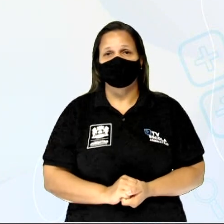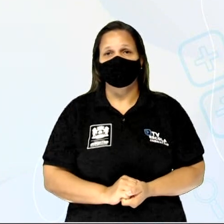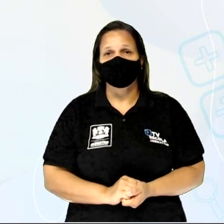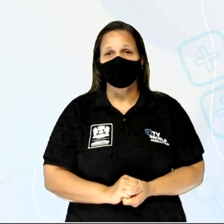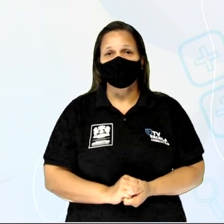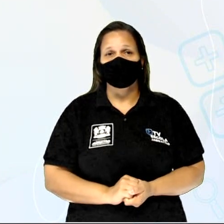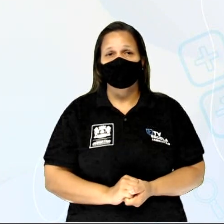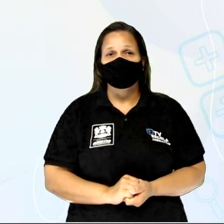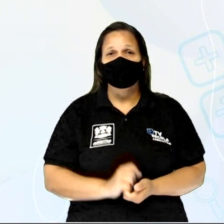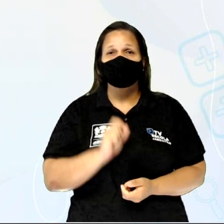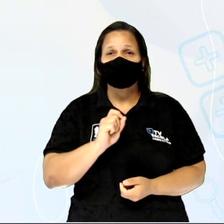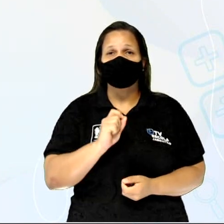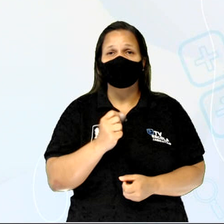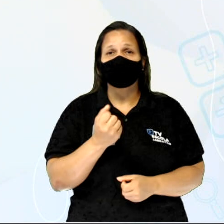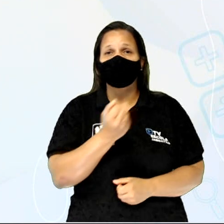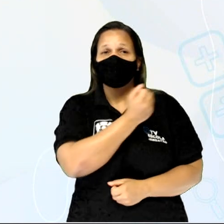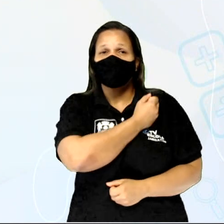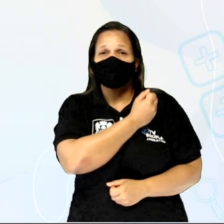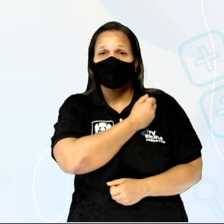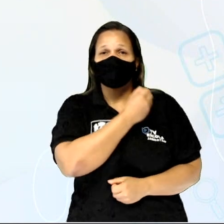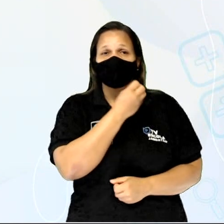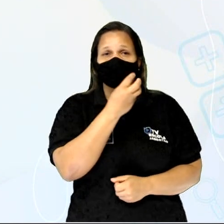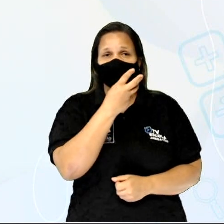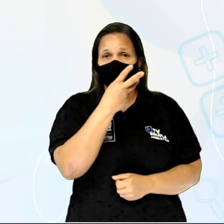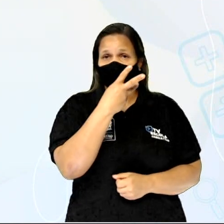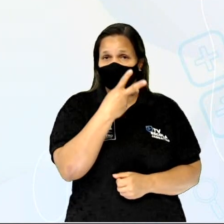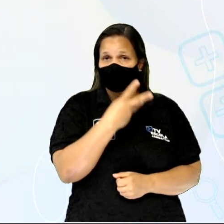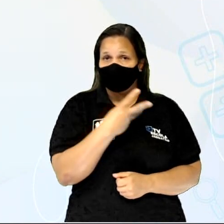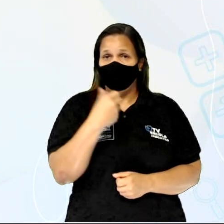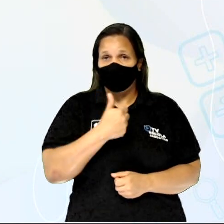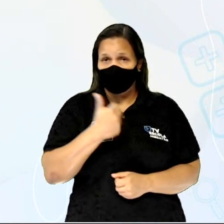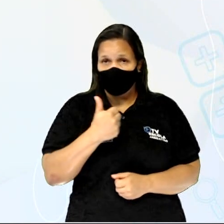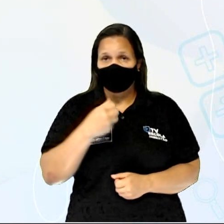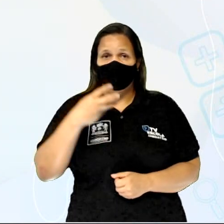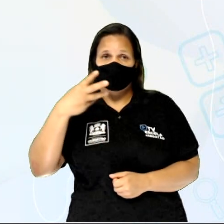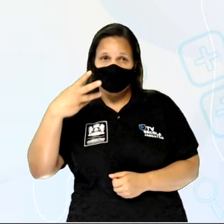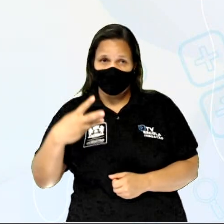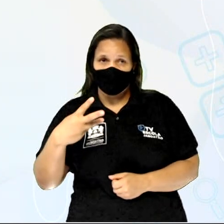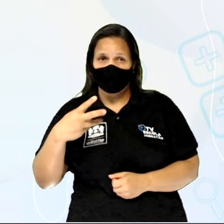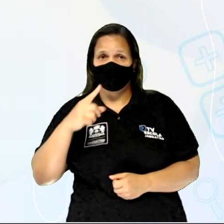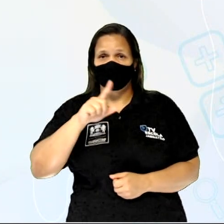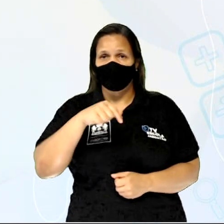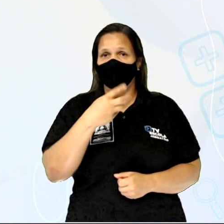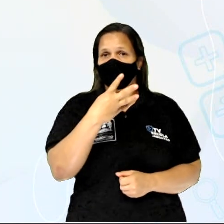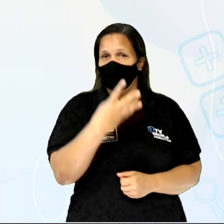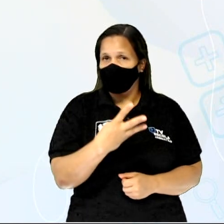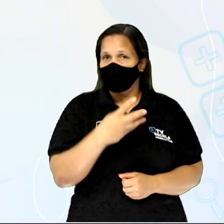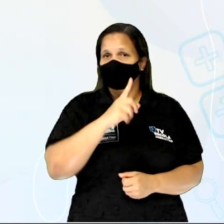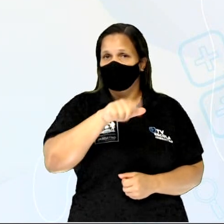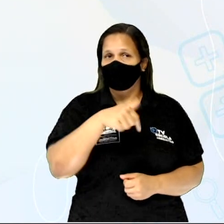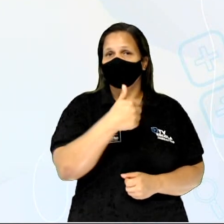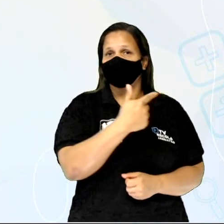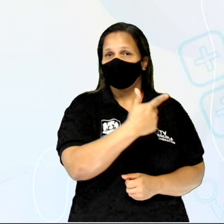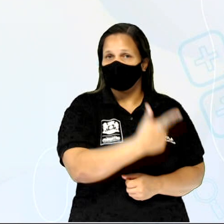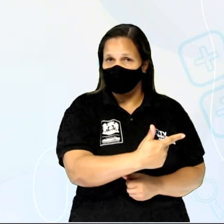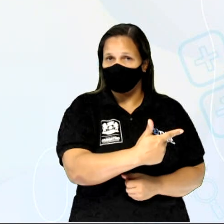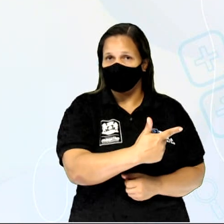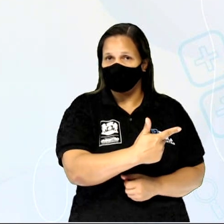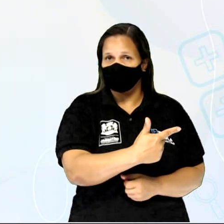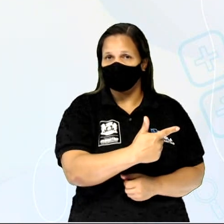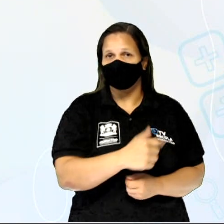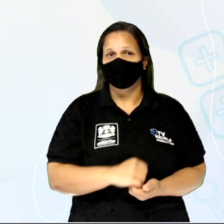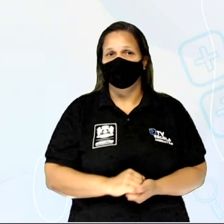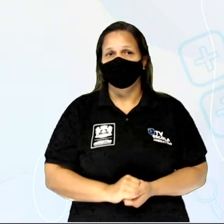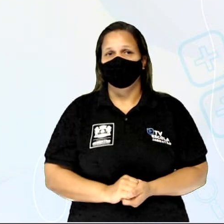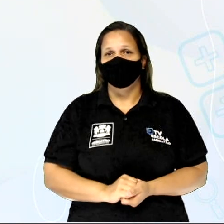multiplicando então eu tenho três na unidade 4 na dezena e dois na centena agora